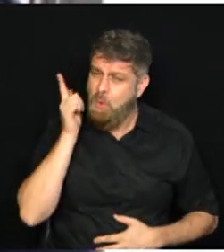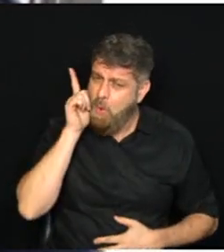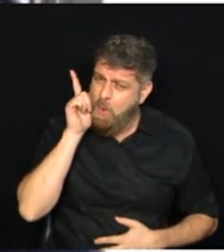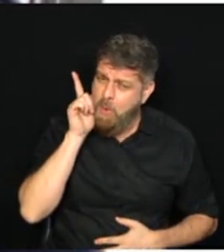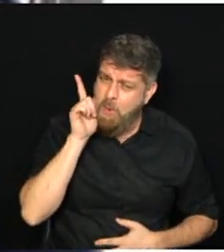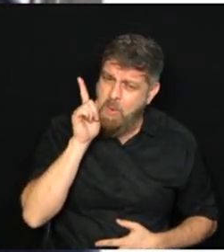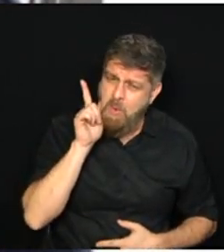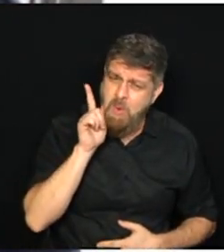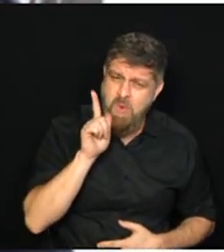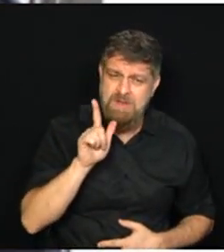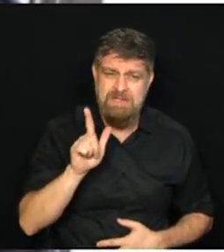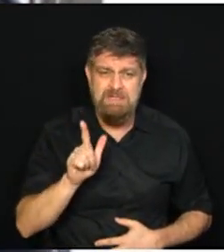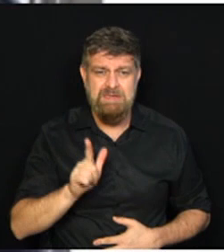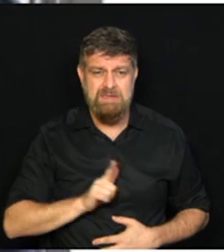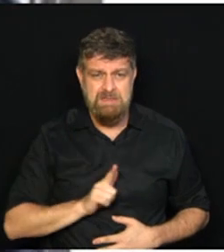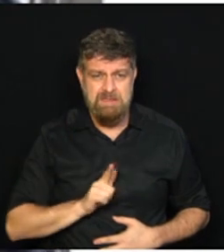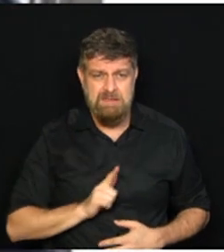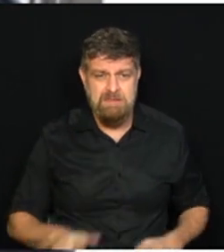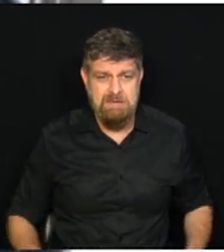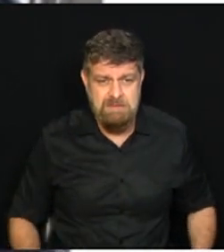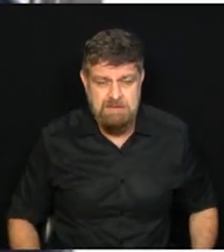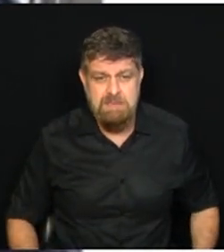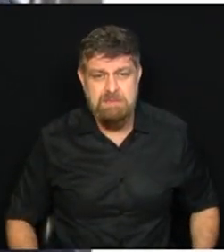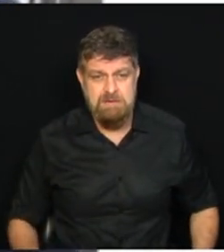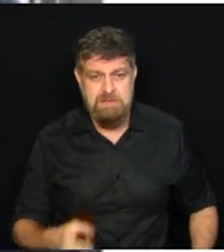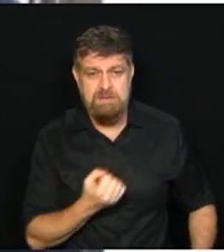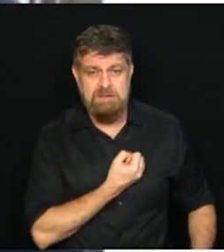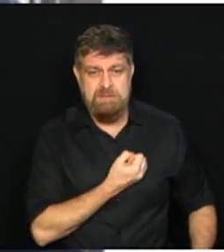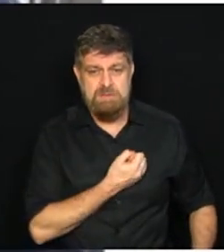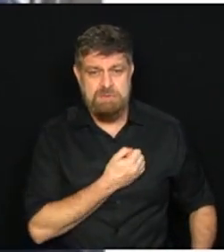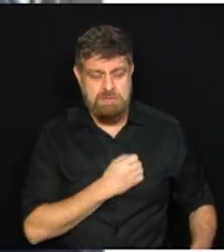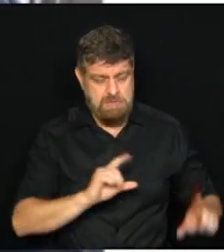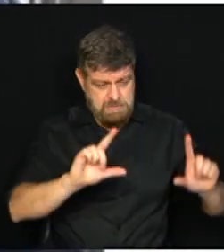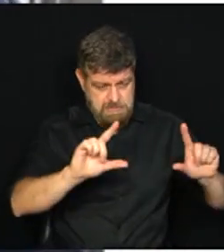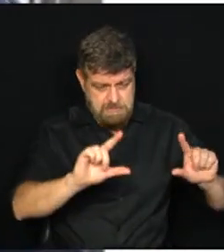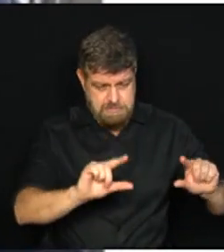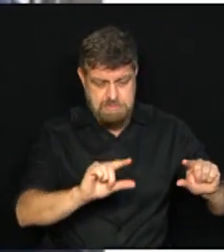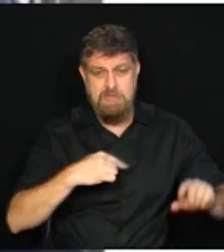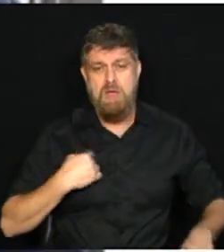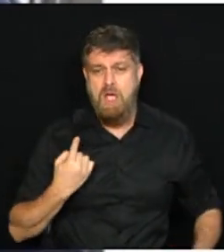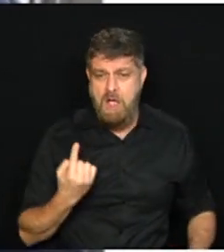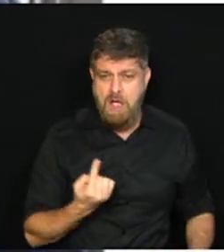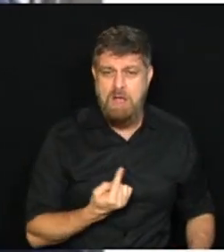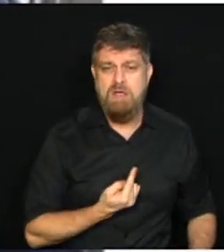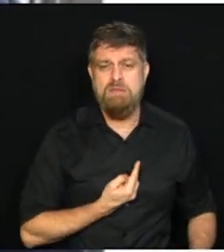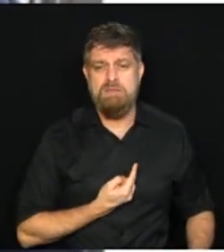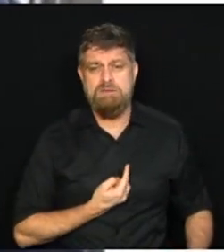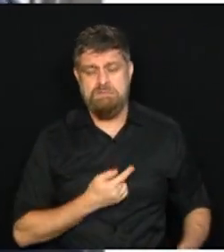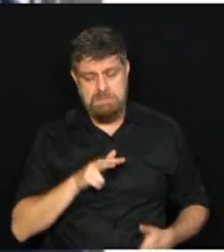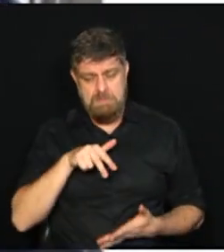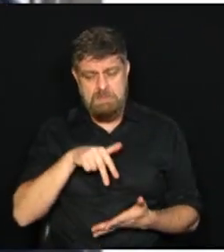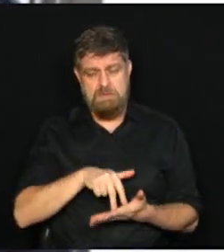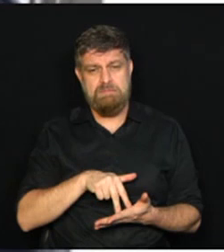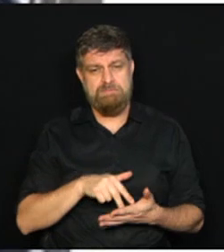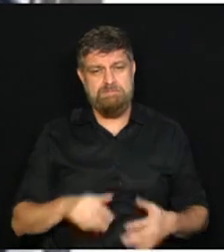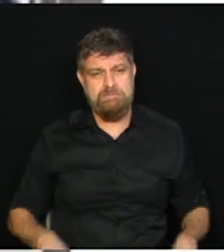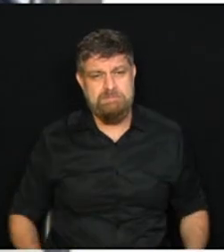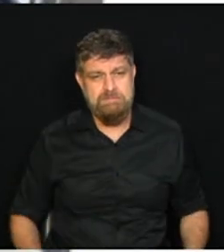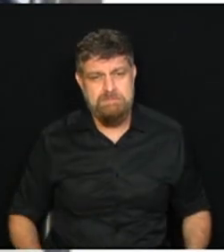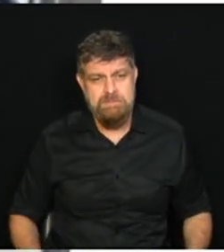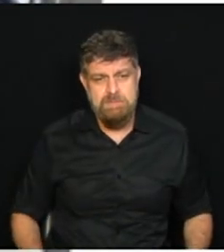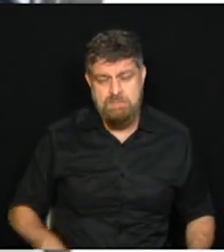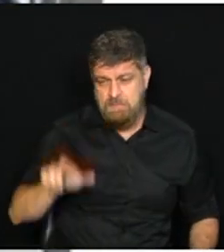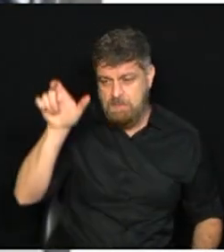aí dirimir dúvidas que existem, imagino que tenha. Então, nós estamos à disposição. A doutora